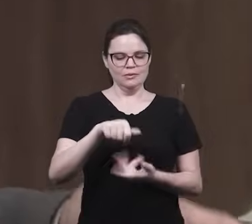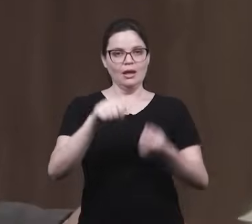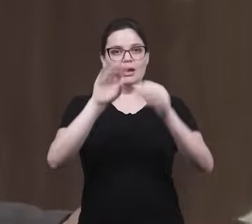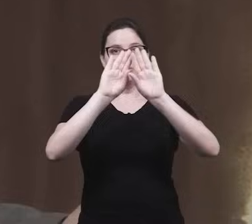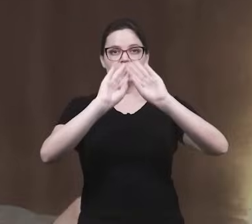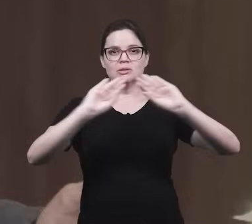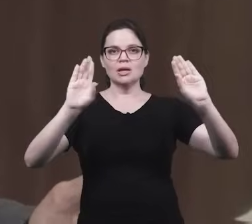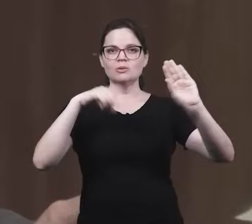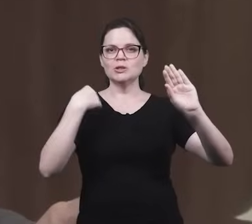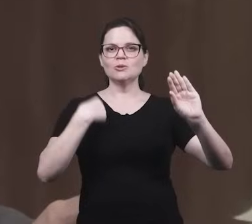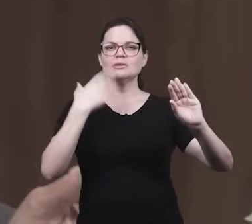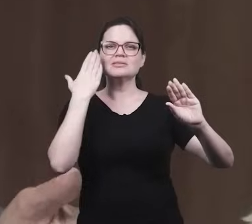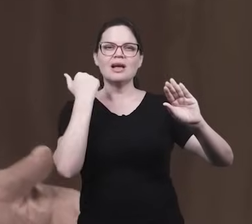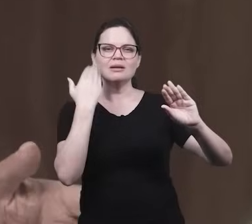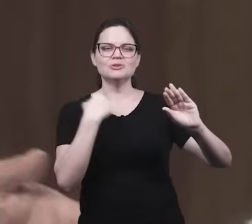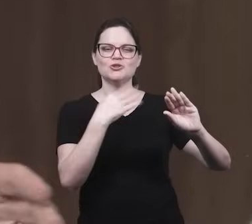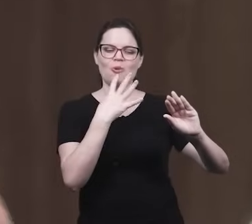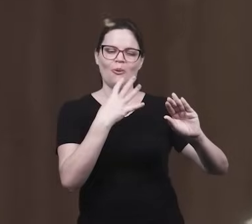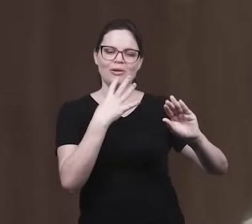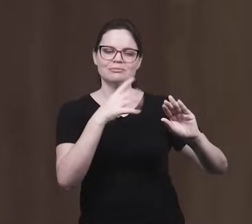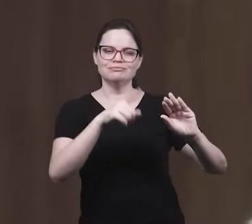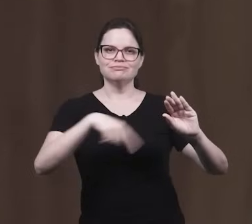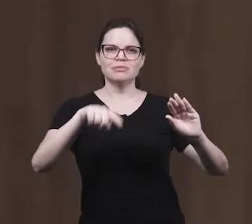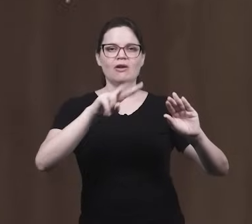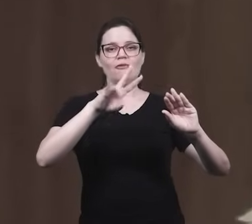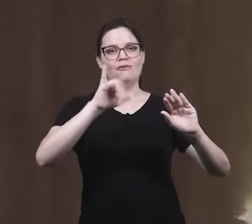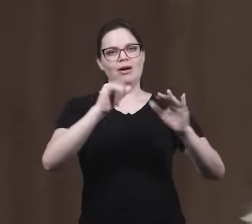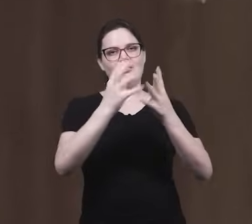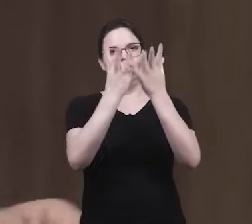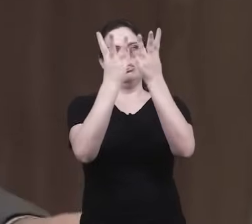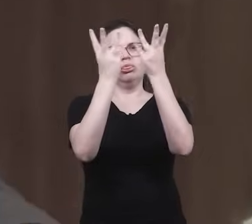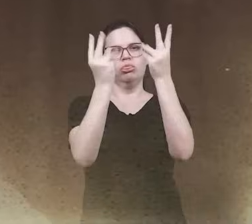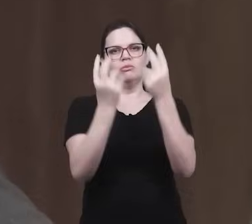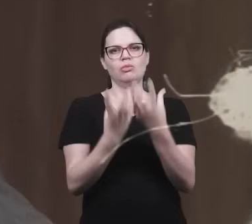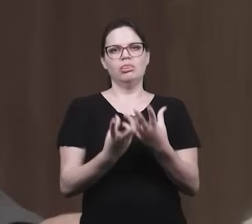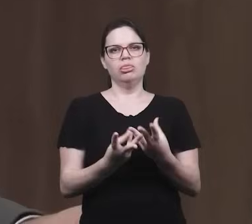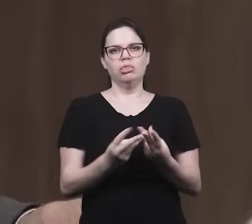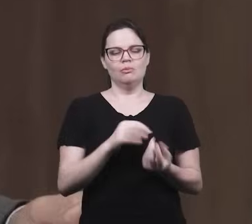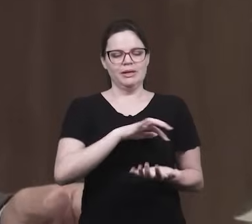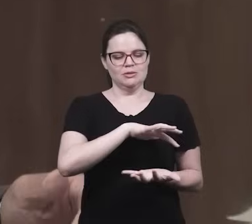nós conhecemos, eles estão envelhecendo.